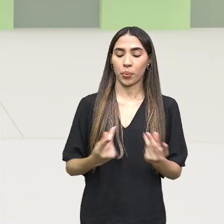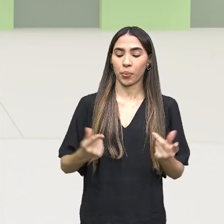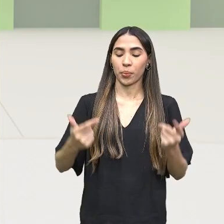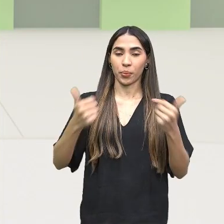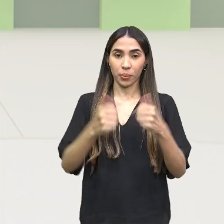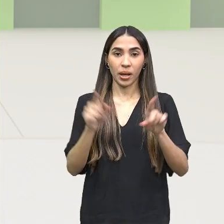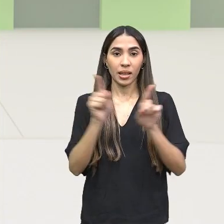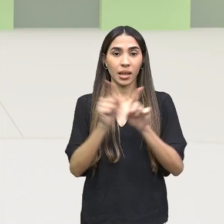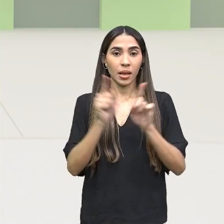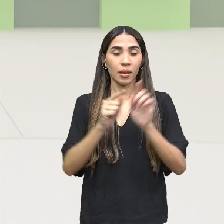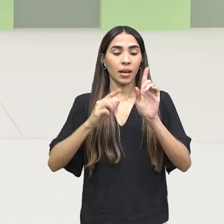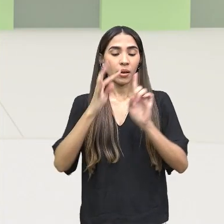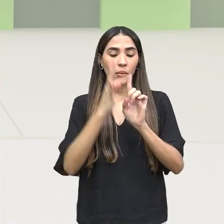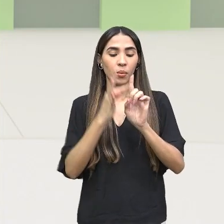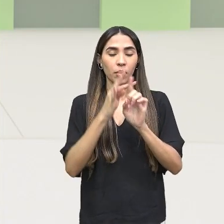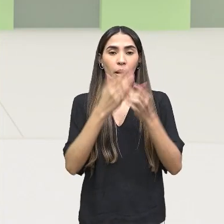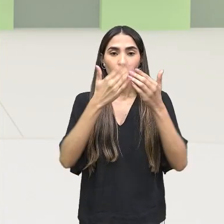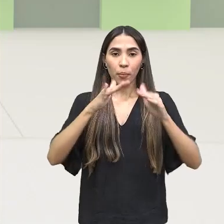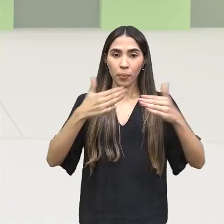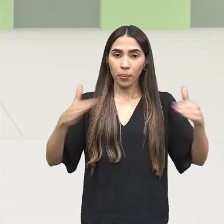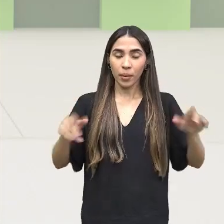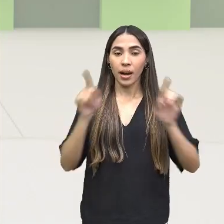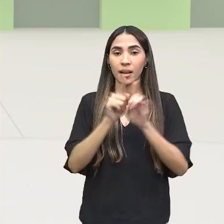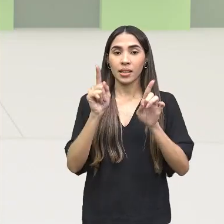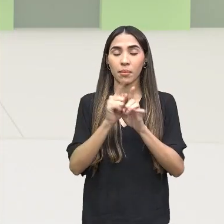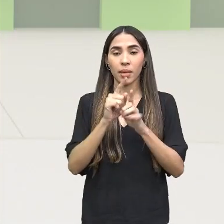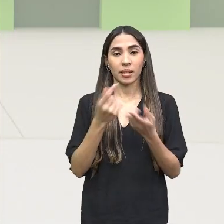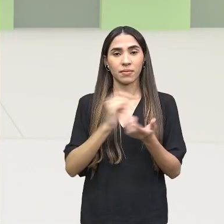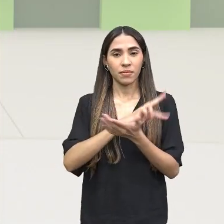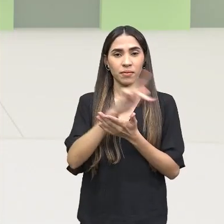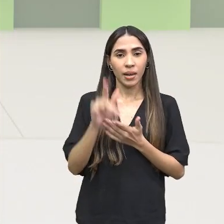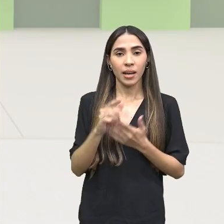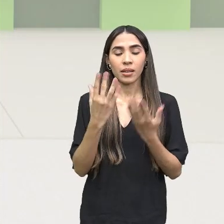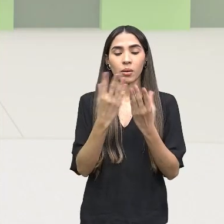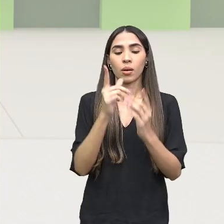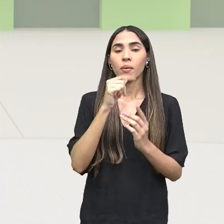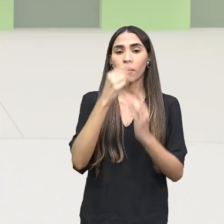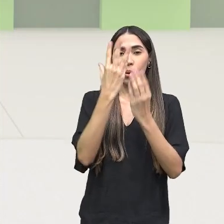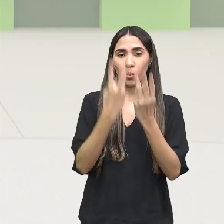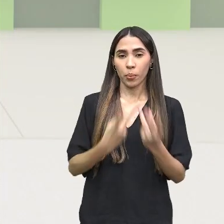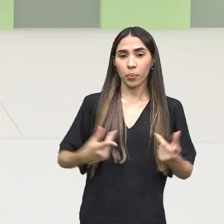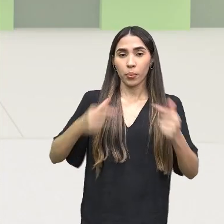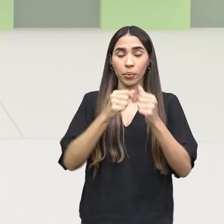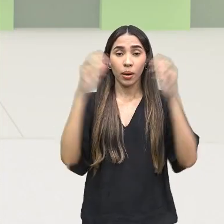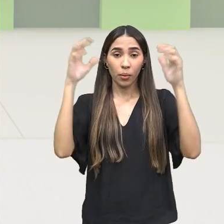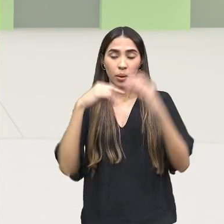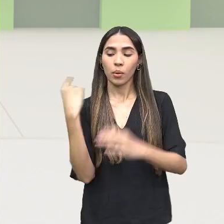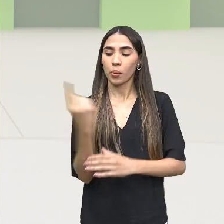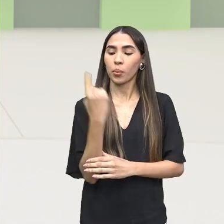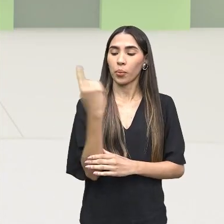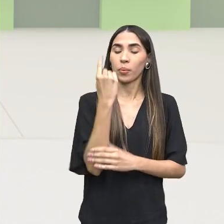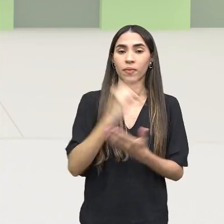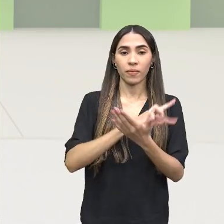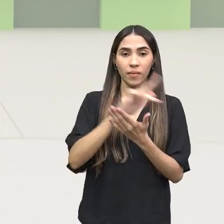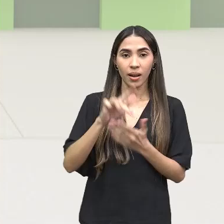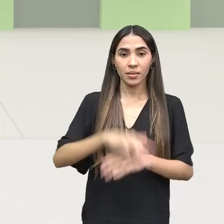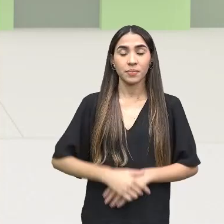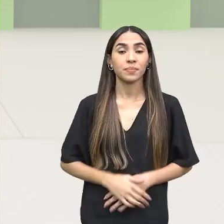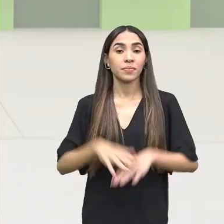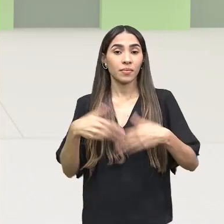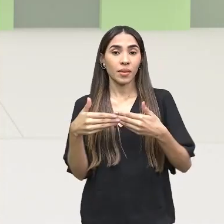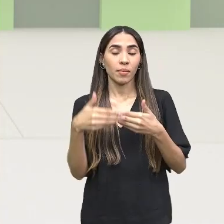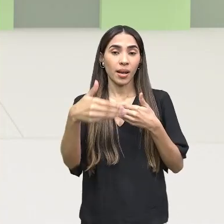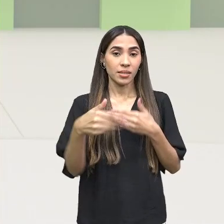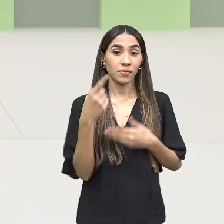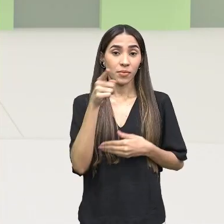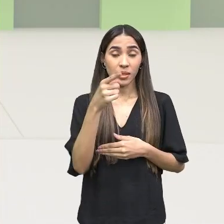polares, aumento do nível dos oceanos e fenômenos extremos, como secas, tempestades, furacões, dentre outros. A partir daí, a